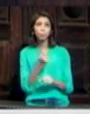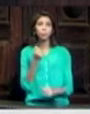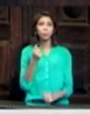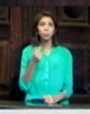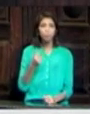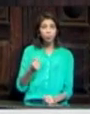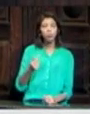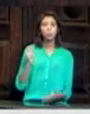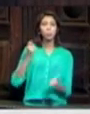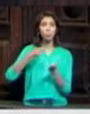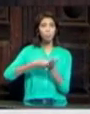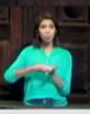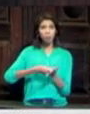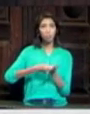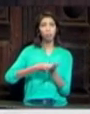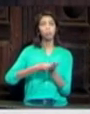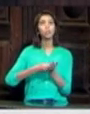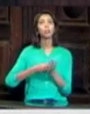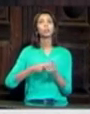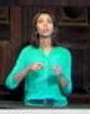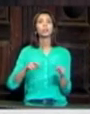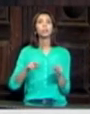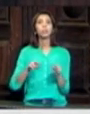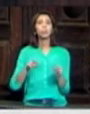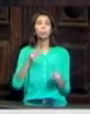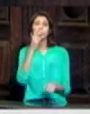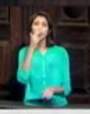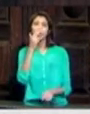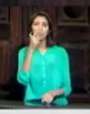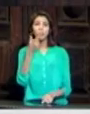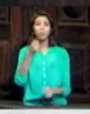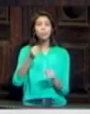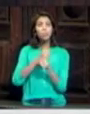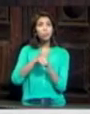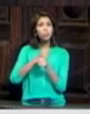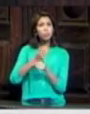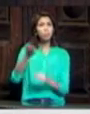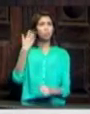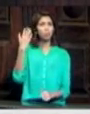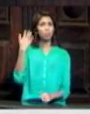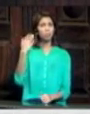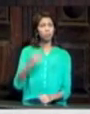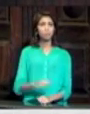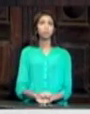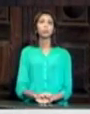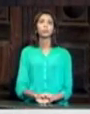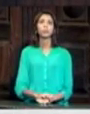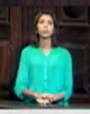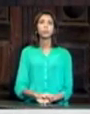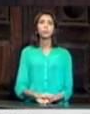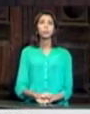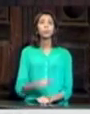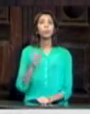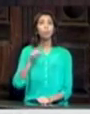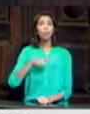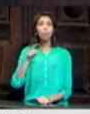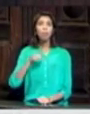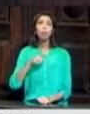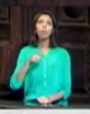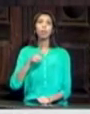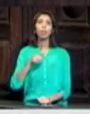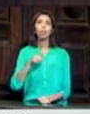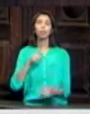da tarifa, data de uma memória de 20 anos atrás. que obedeceu